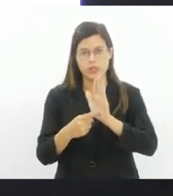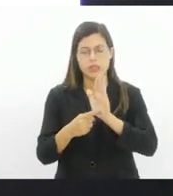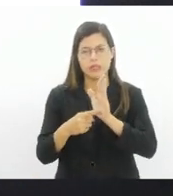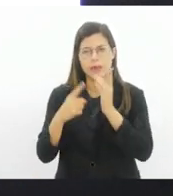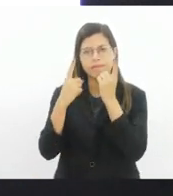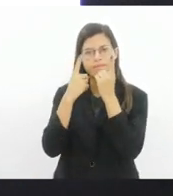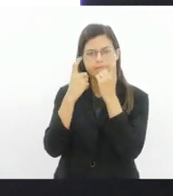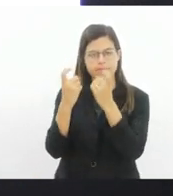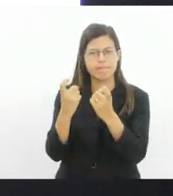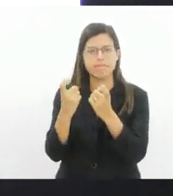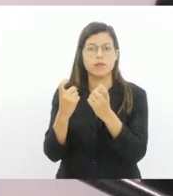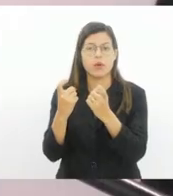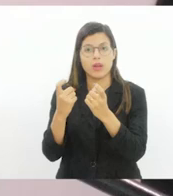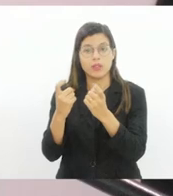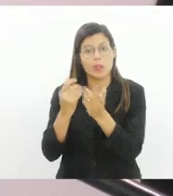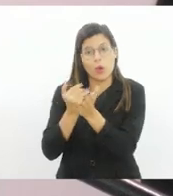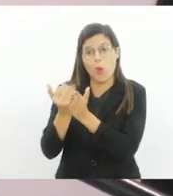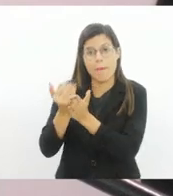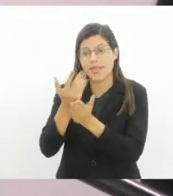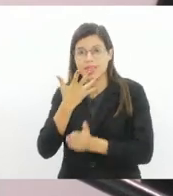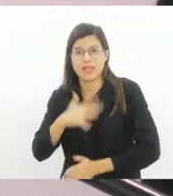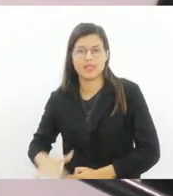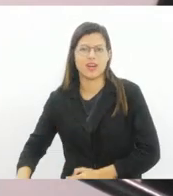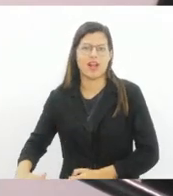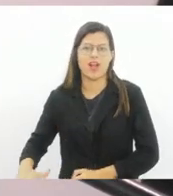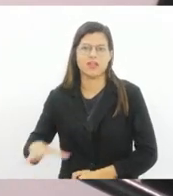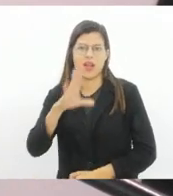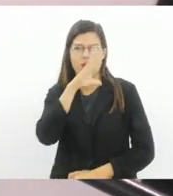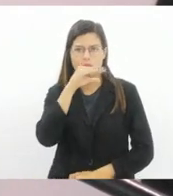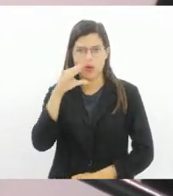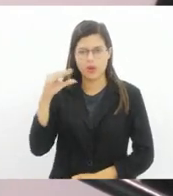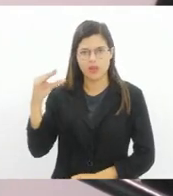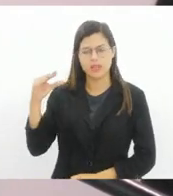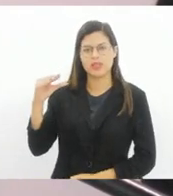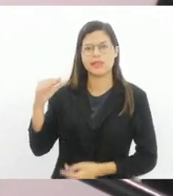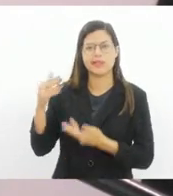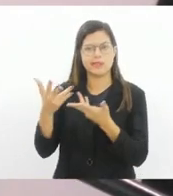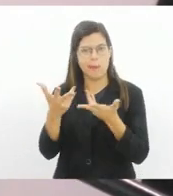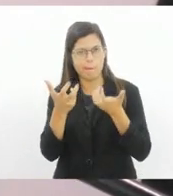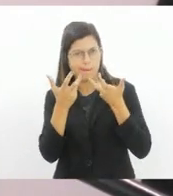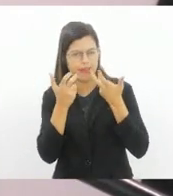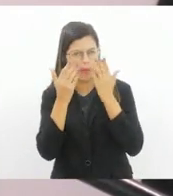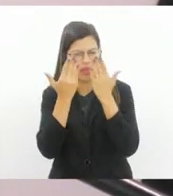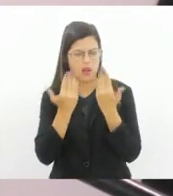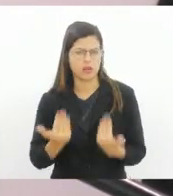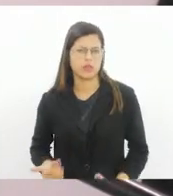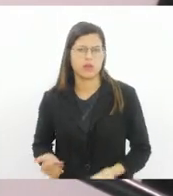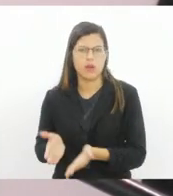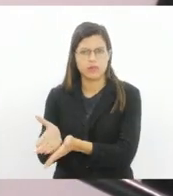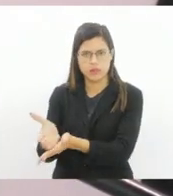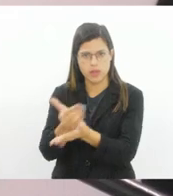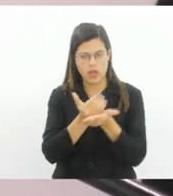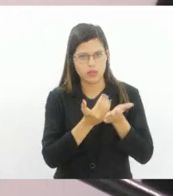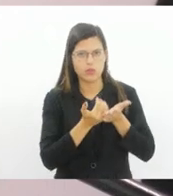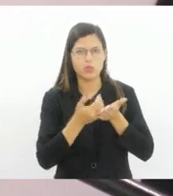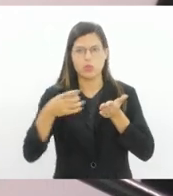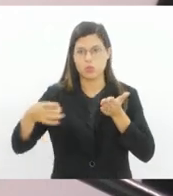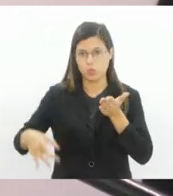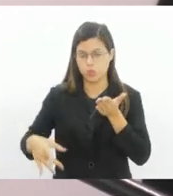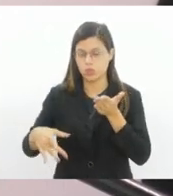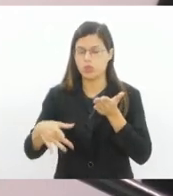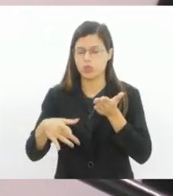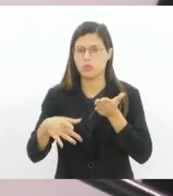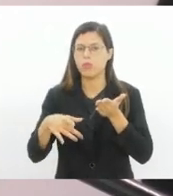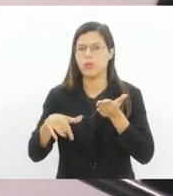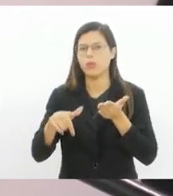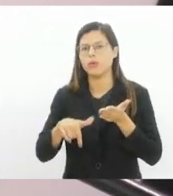violências desde a infância. Desde a adolescência, a gente observou nos dados do último dossiê Mulher que houve um